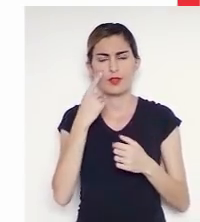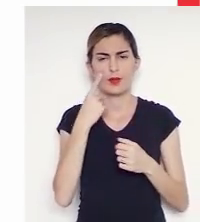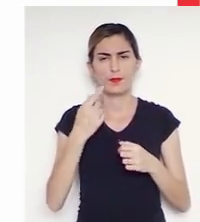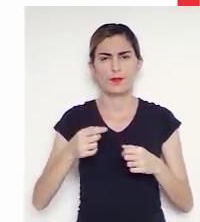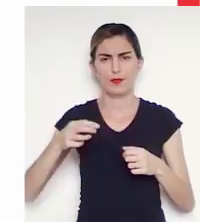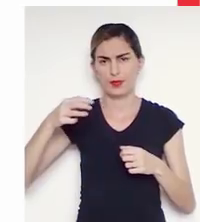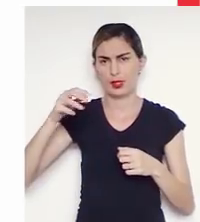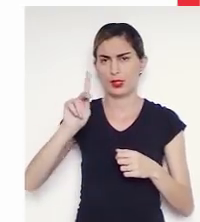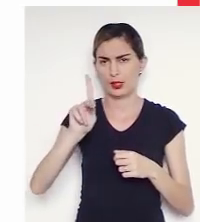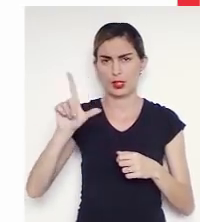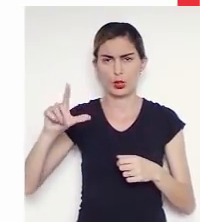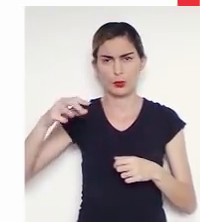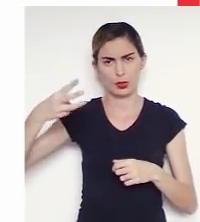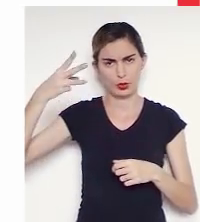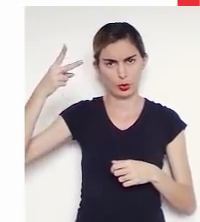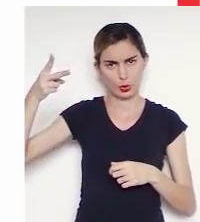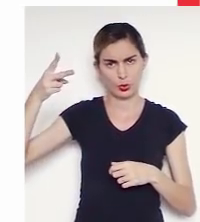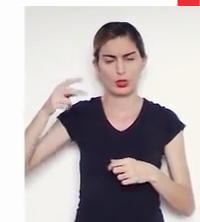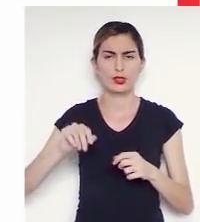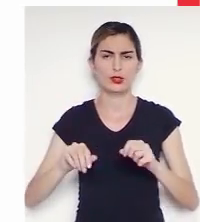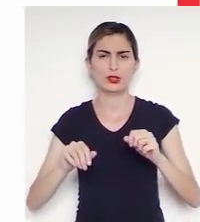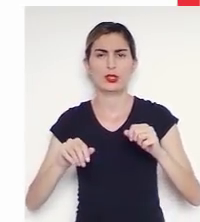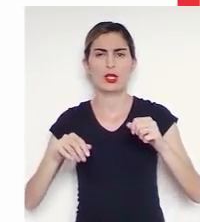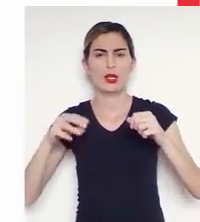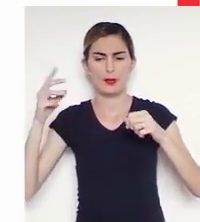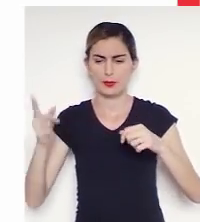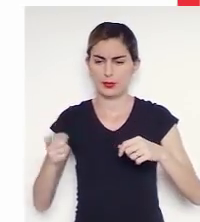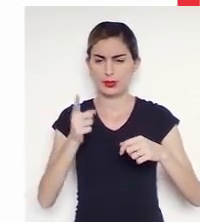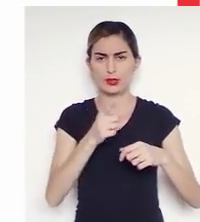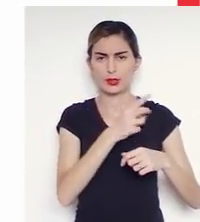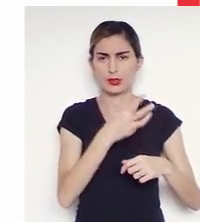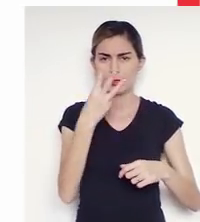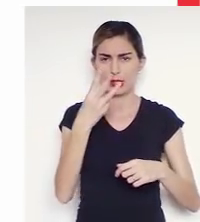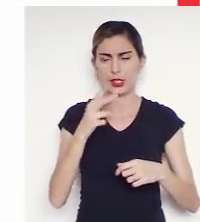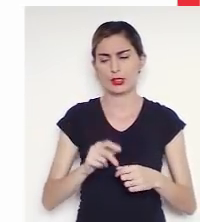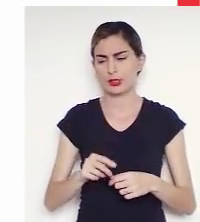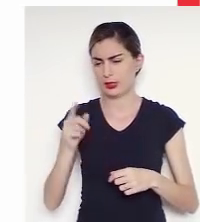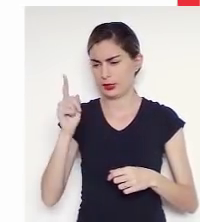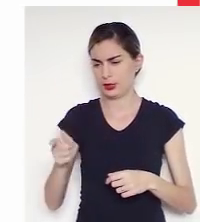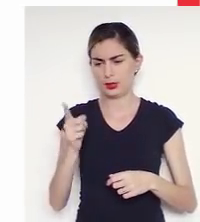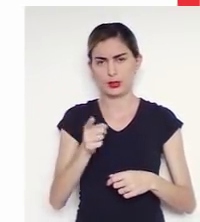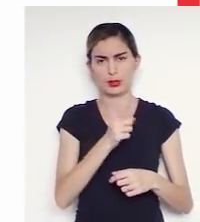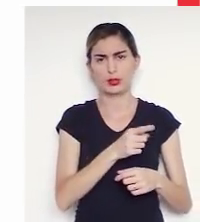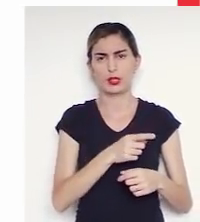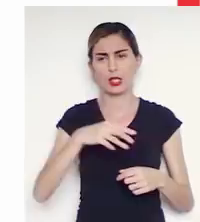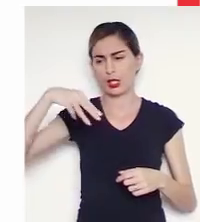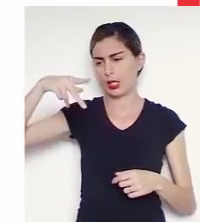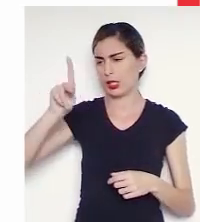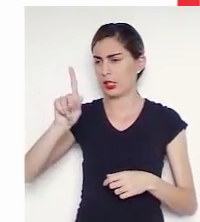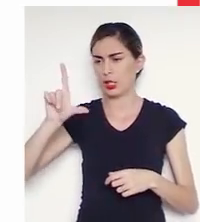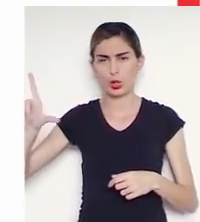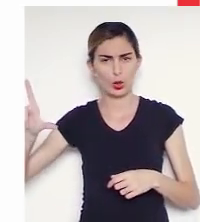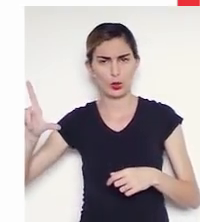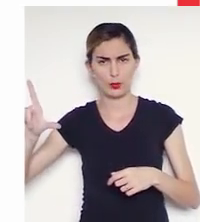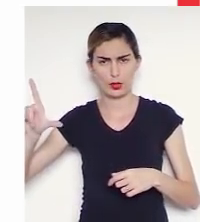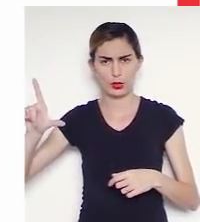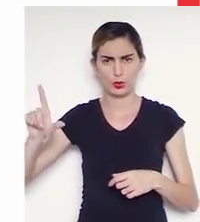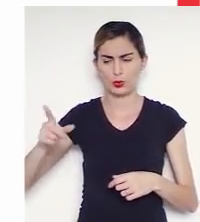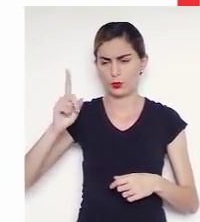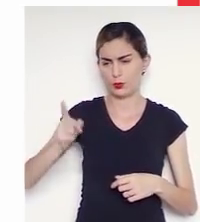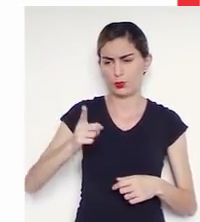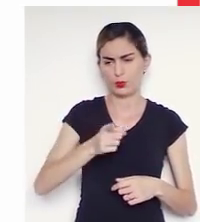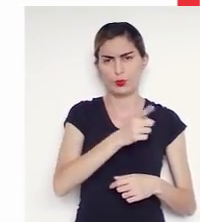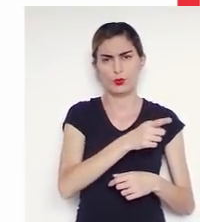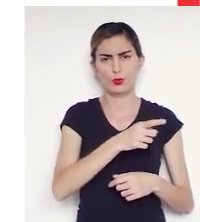Olha só, você precisa andar quantas casas? 3, porque é do quilômetro para o metro, independentemente